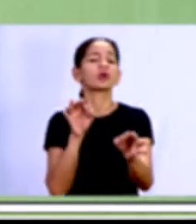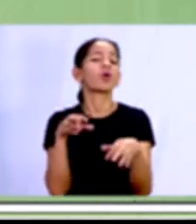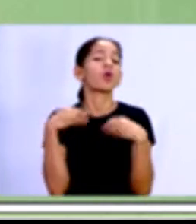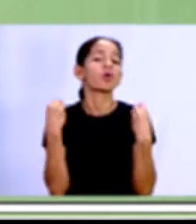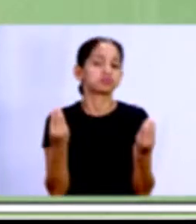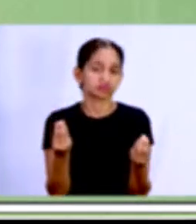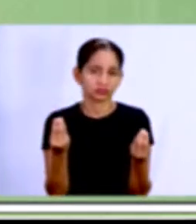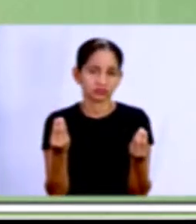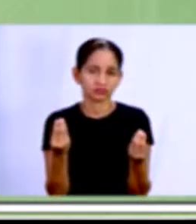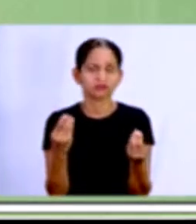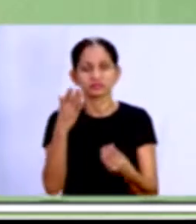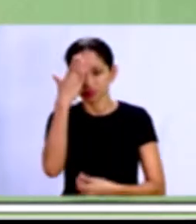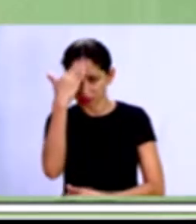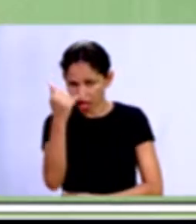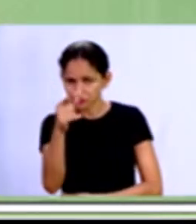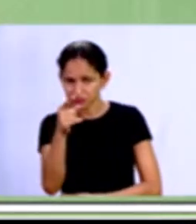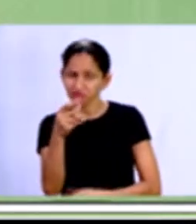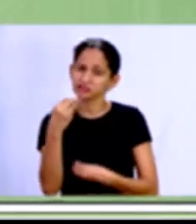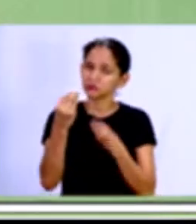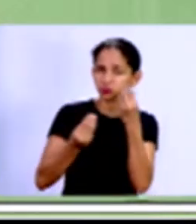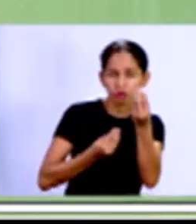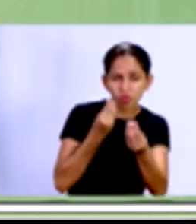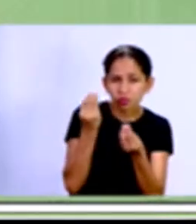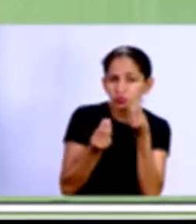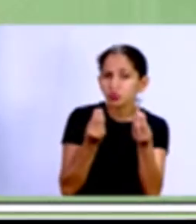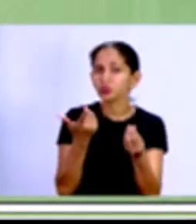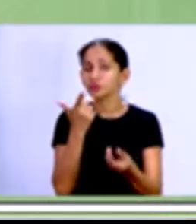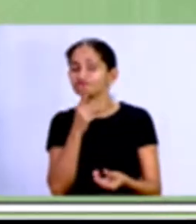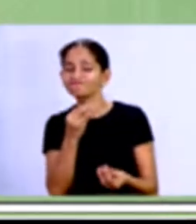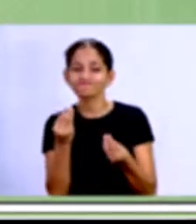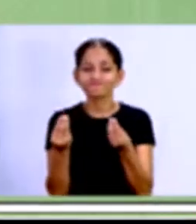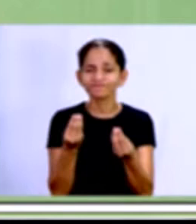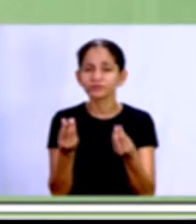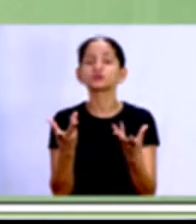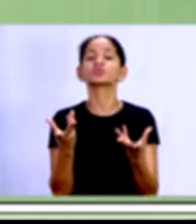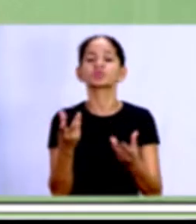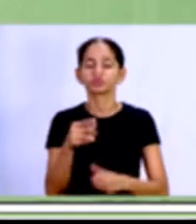distância? Você sabe como estudar na educação à distância?